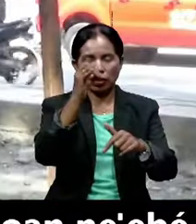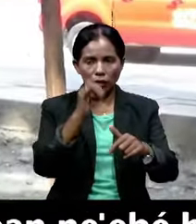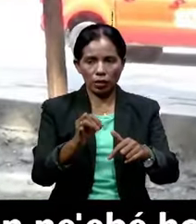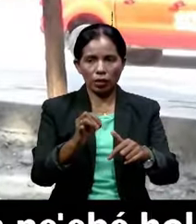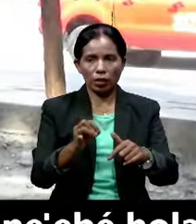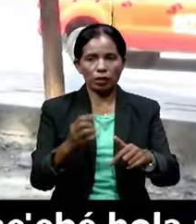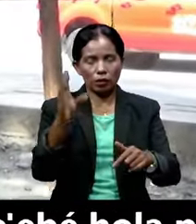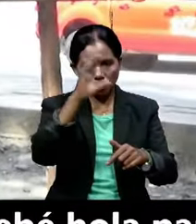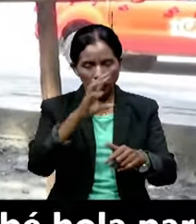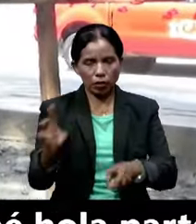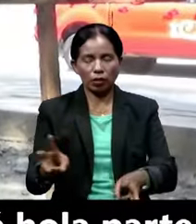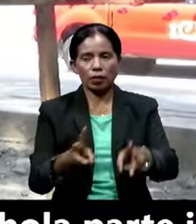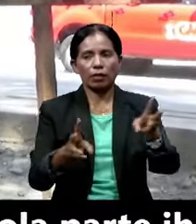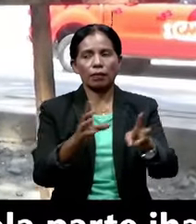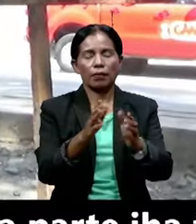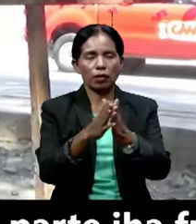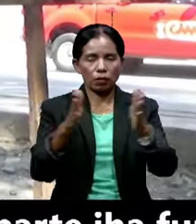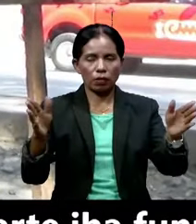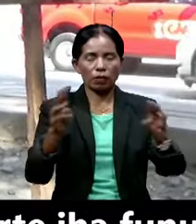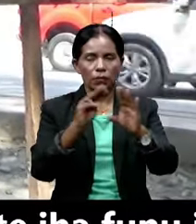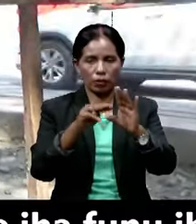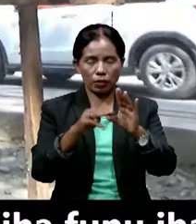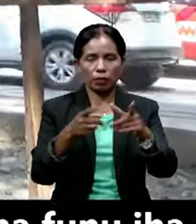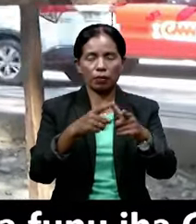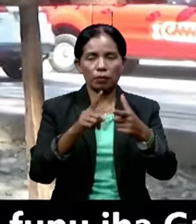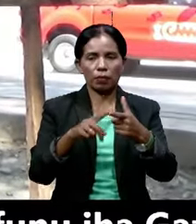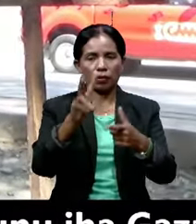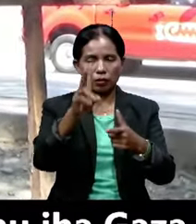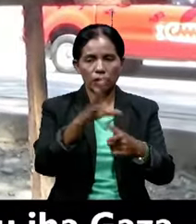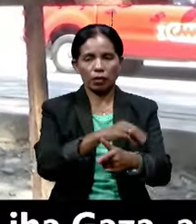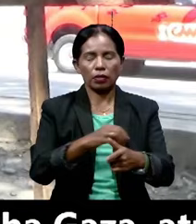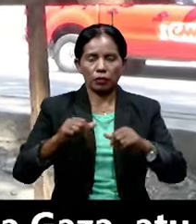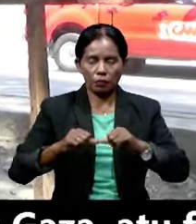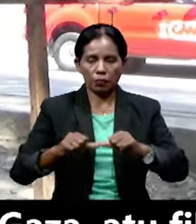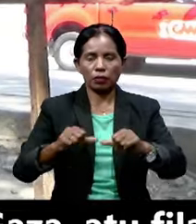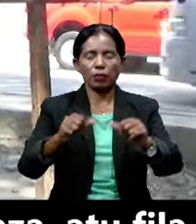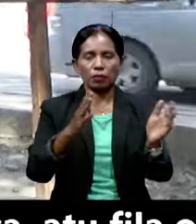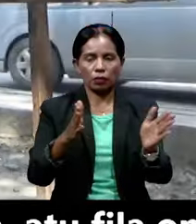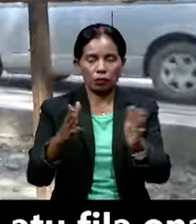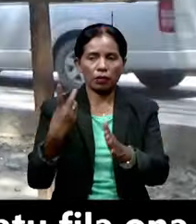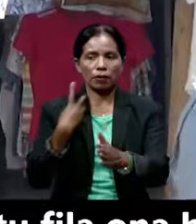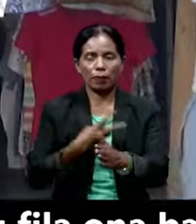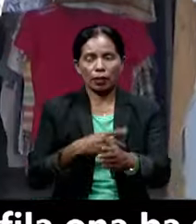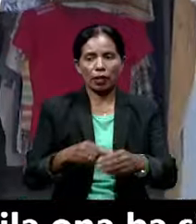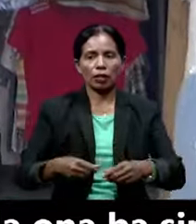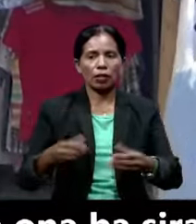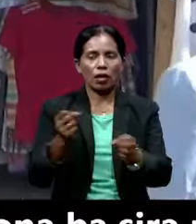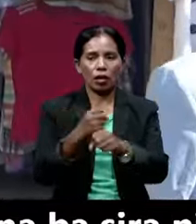tal alternativa, mas não. Ida, mas a lua mercado, né? Você se lá, ela, até que a embrua, halfou o mercado,